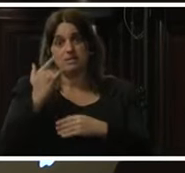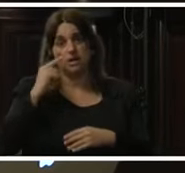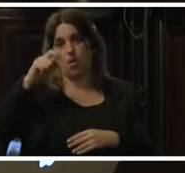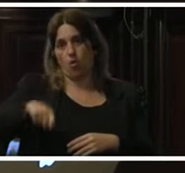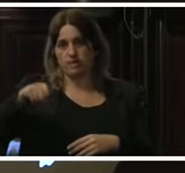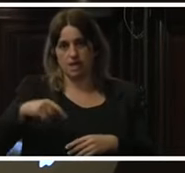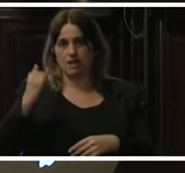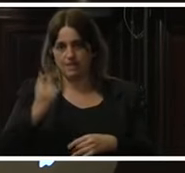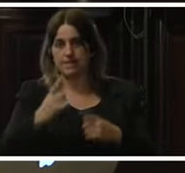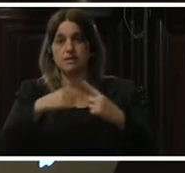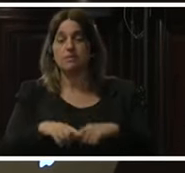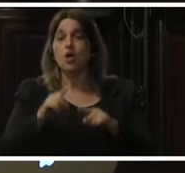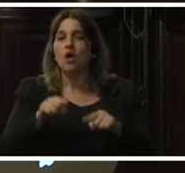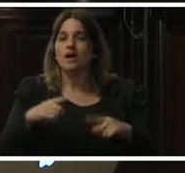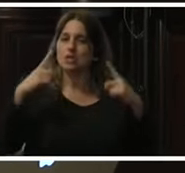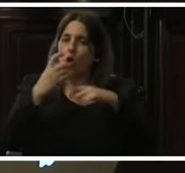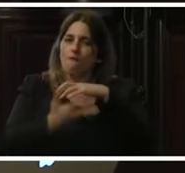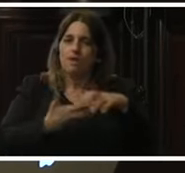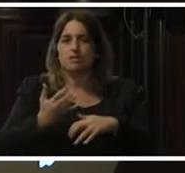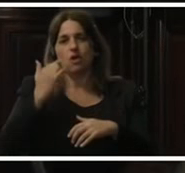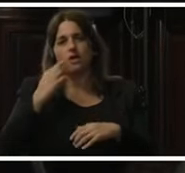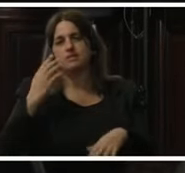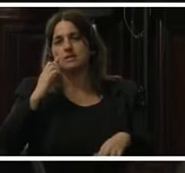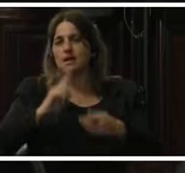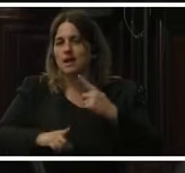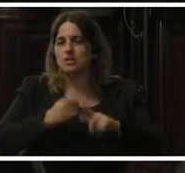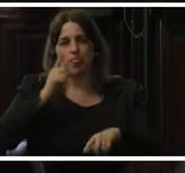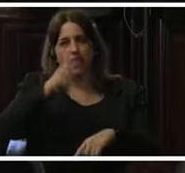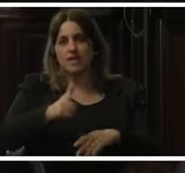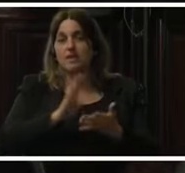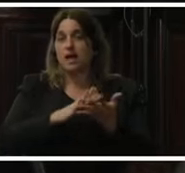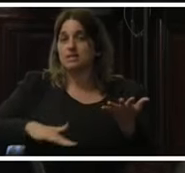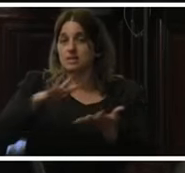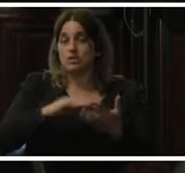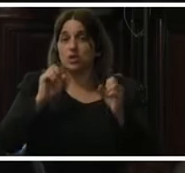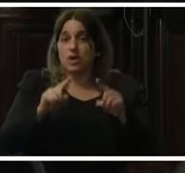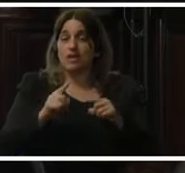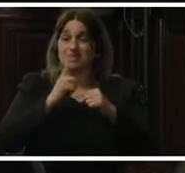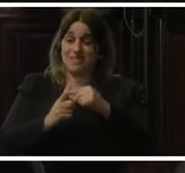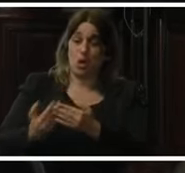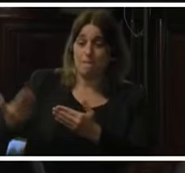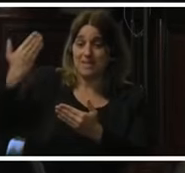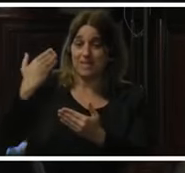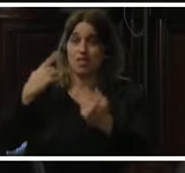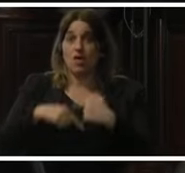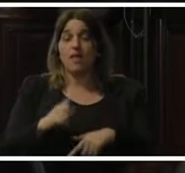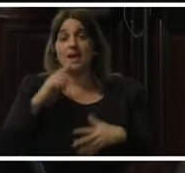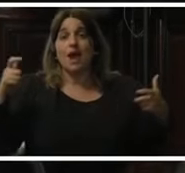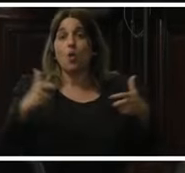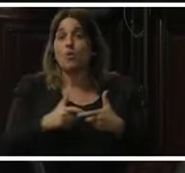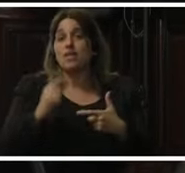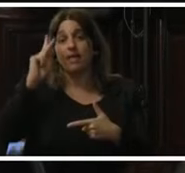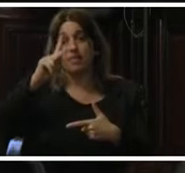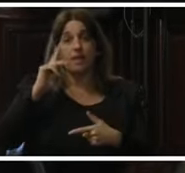conflitos estão diretamente relacionados com fatos ocorridos no século passado tempo em que as comunidades indígenas enfrentaram violências